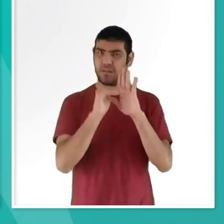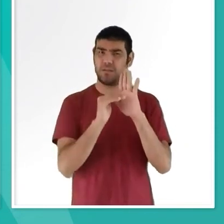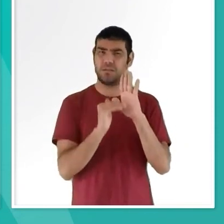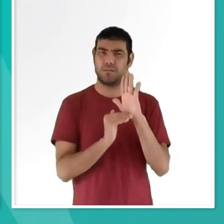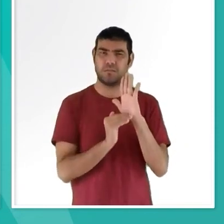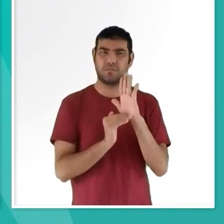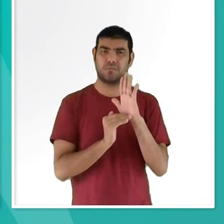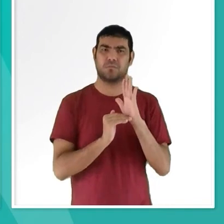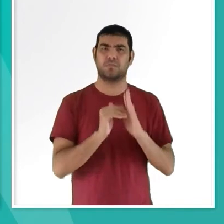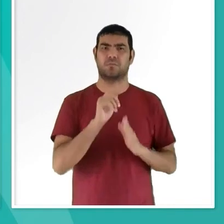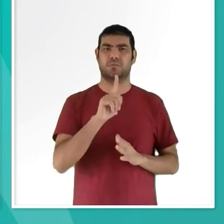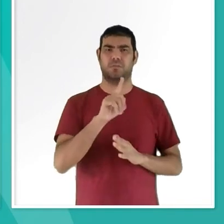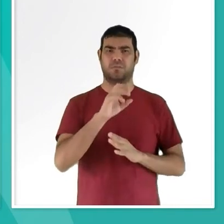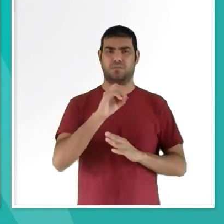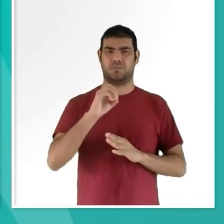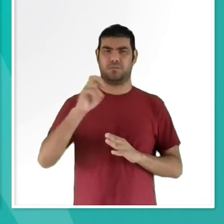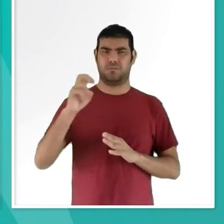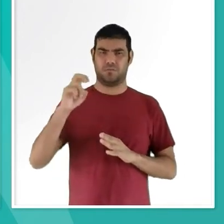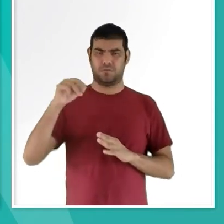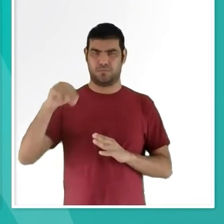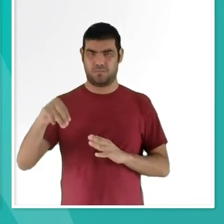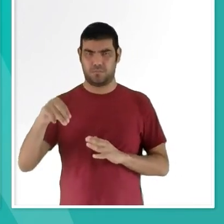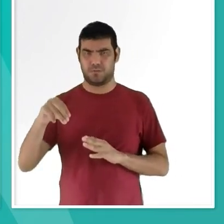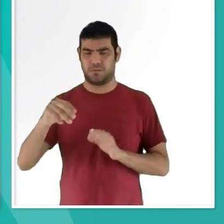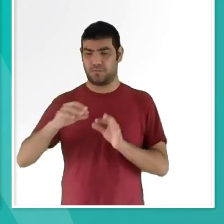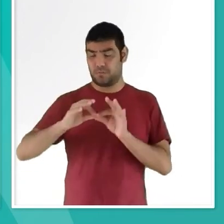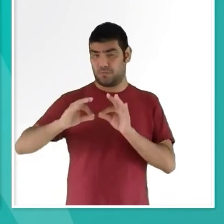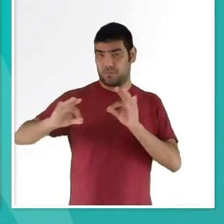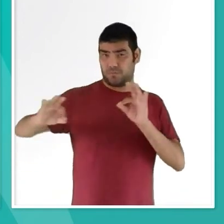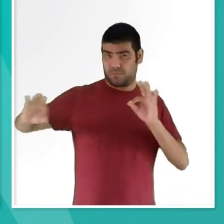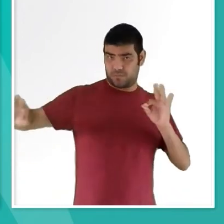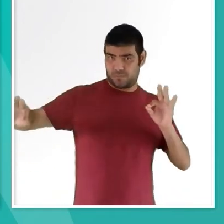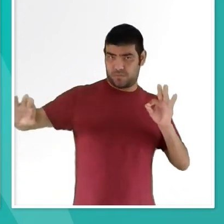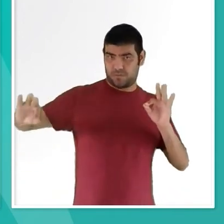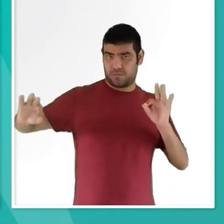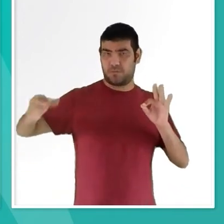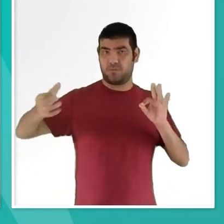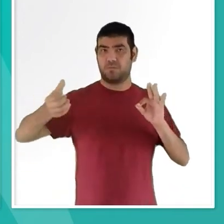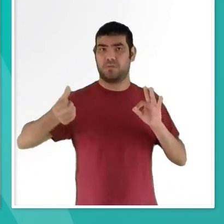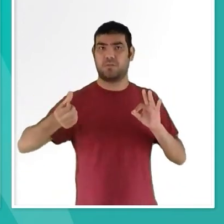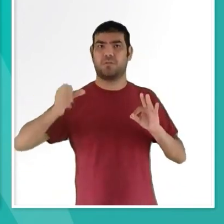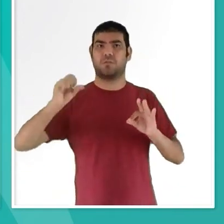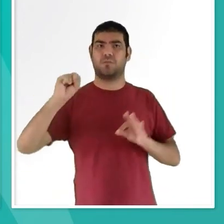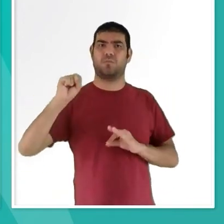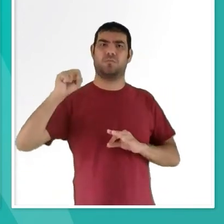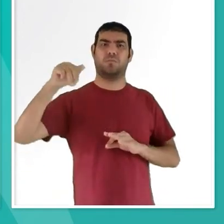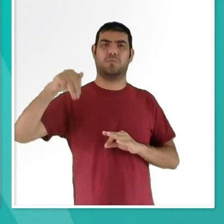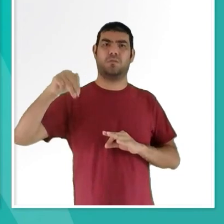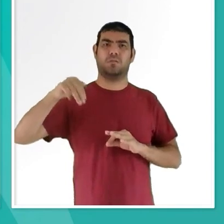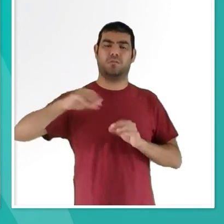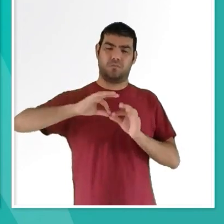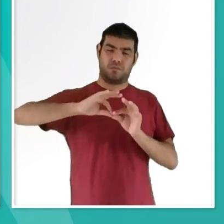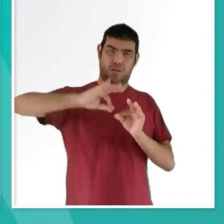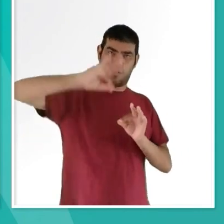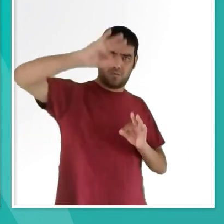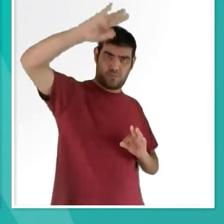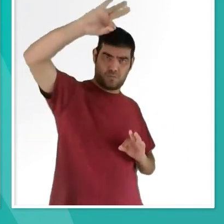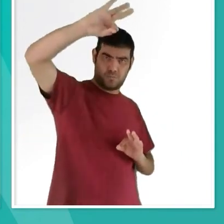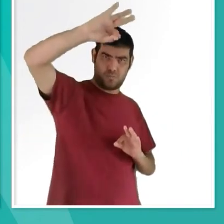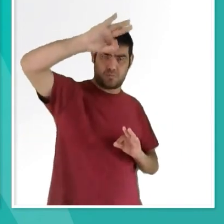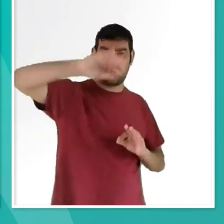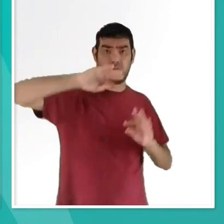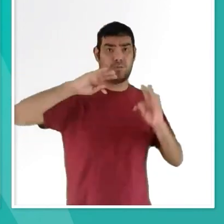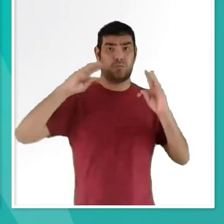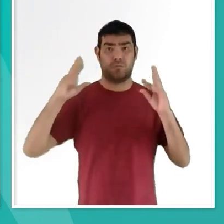105 metros de comprimento por 68 metros de largura. Então, todos os campos